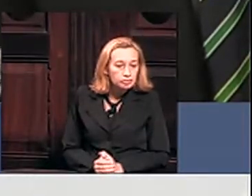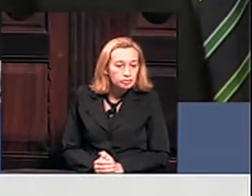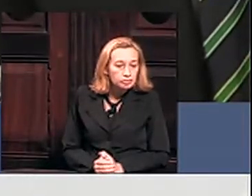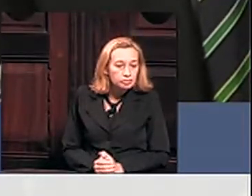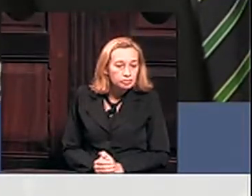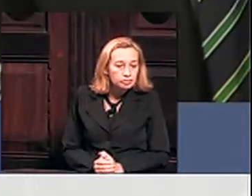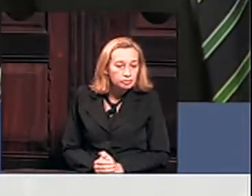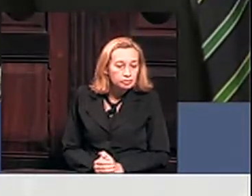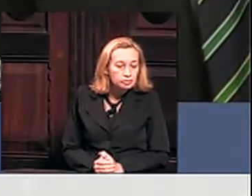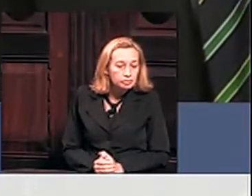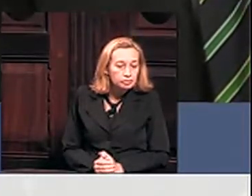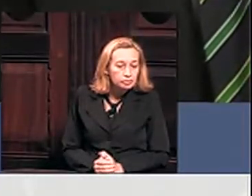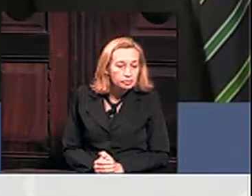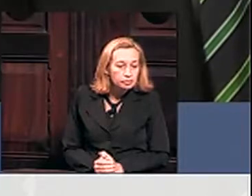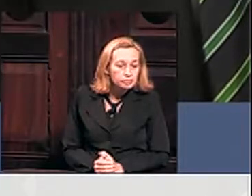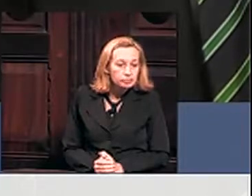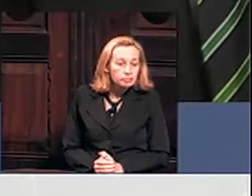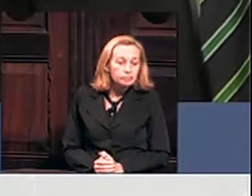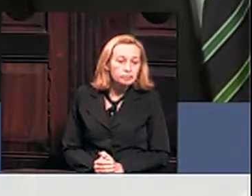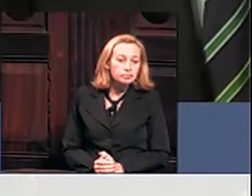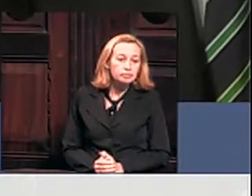Nós vamos suprimir o parágrafo único.